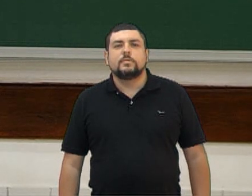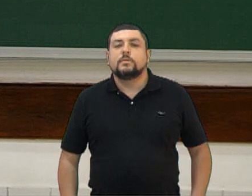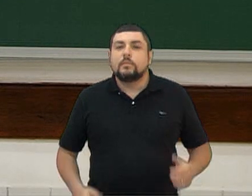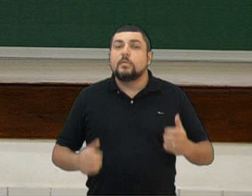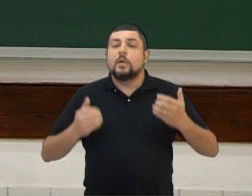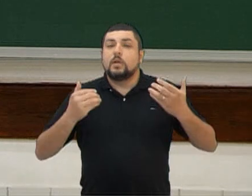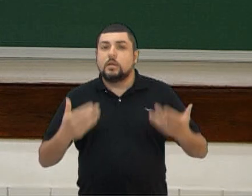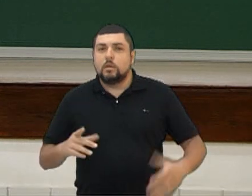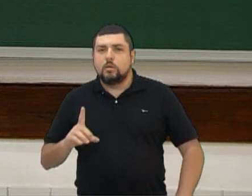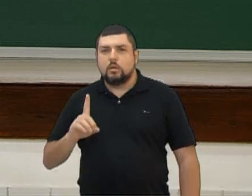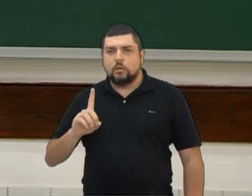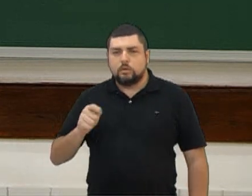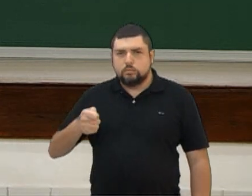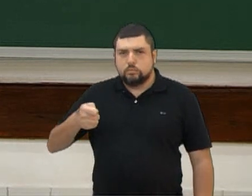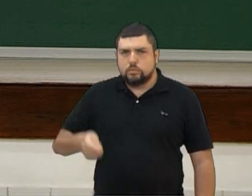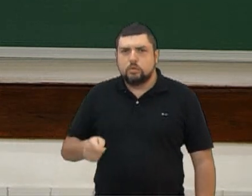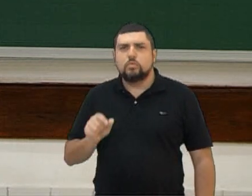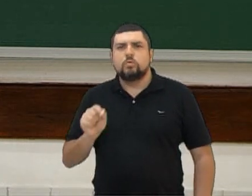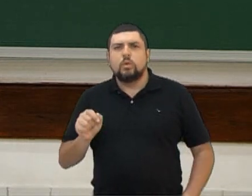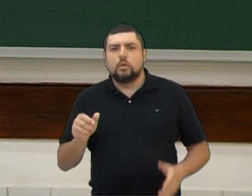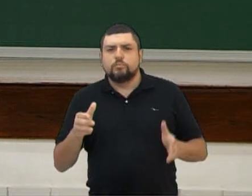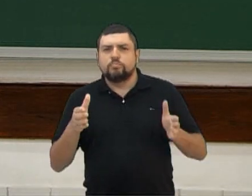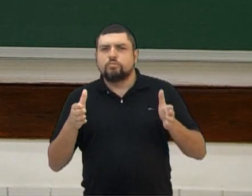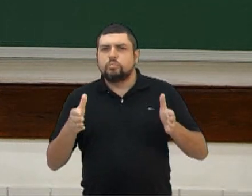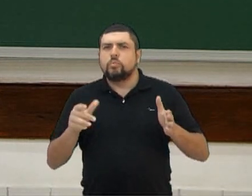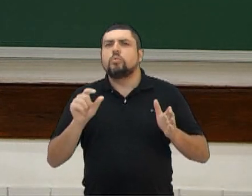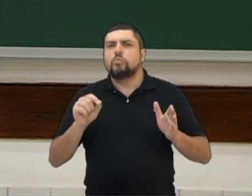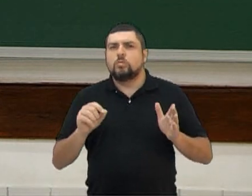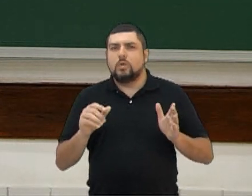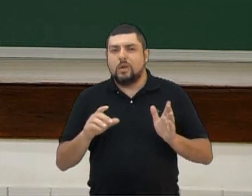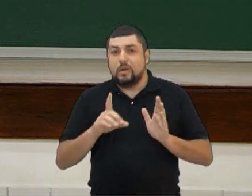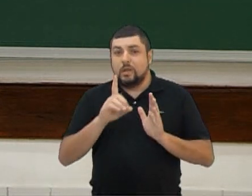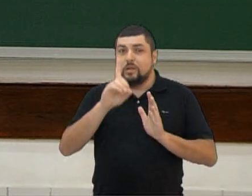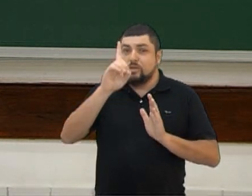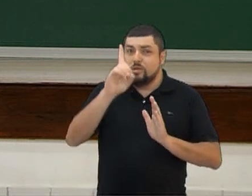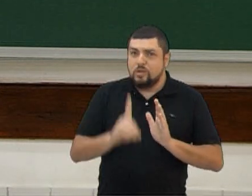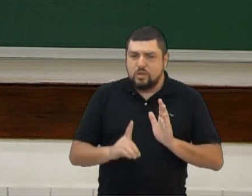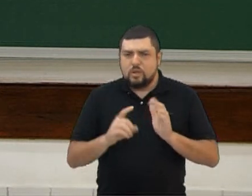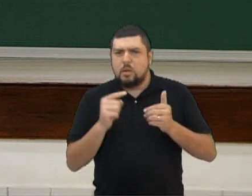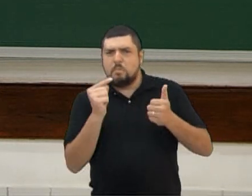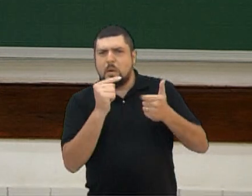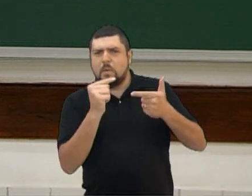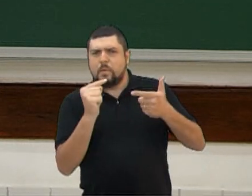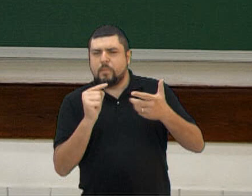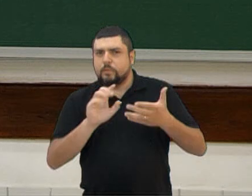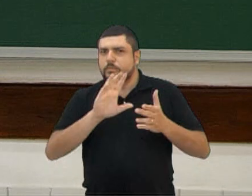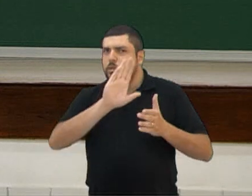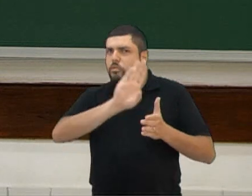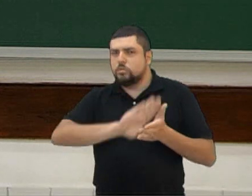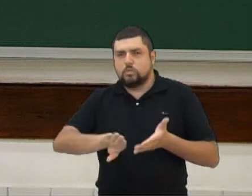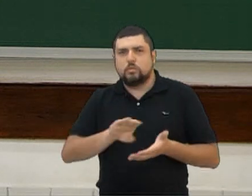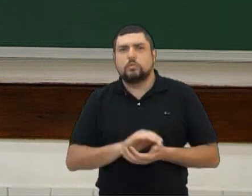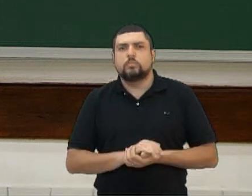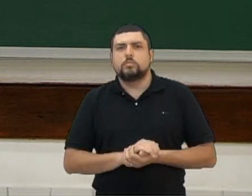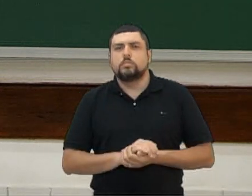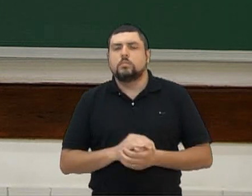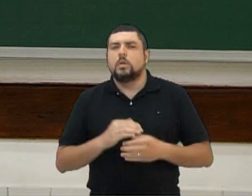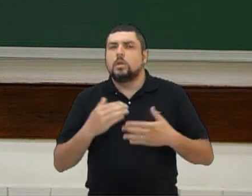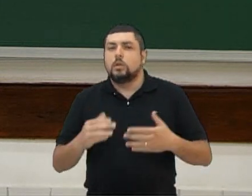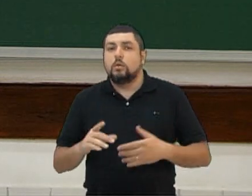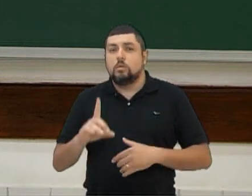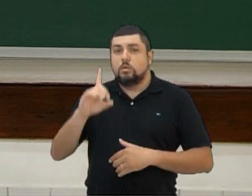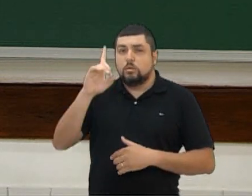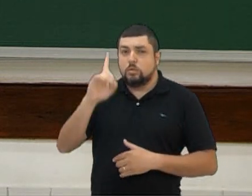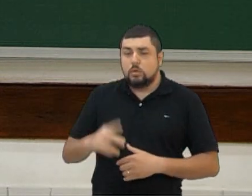Então, a ditadura ela foi um período de restrição de direitos. A dica está ali no enunciado do exercício. Então, vamos pensar que os direitos